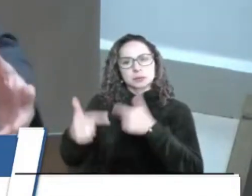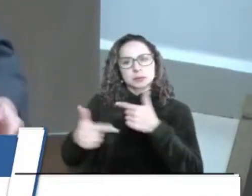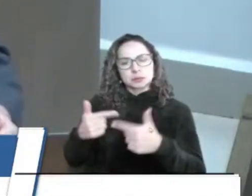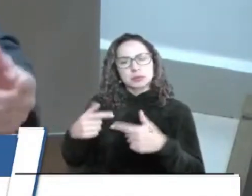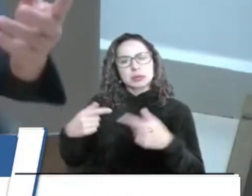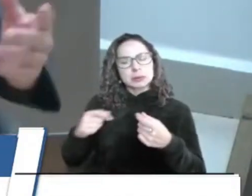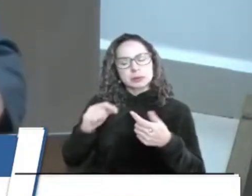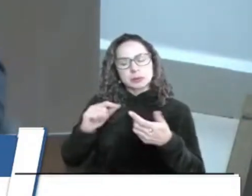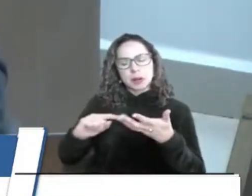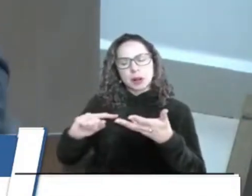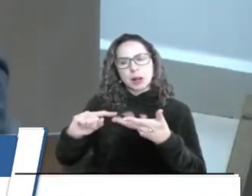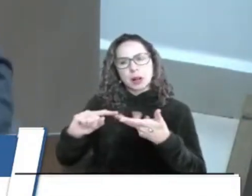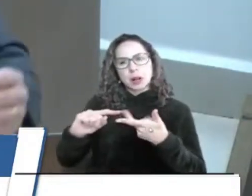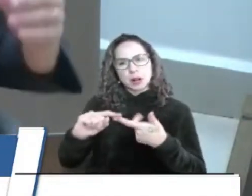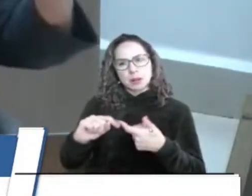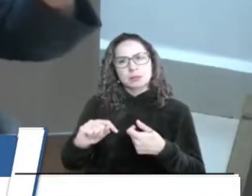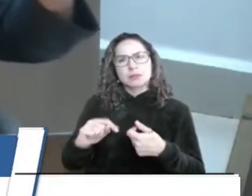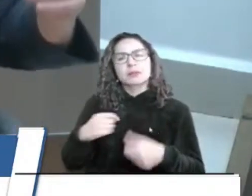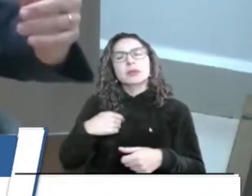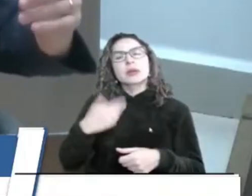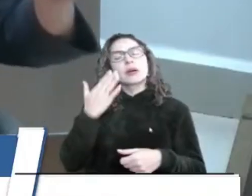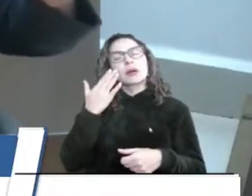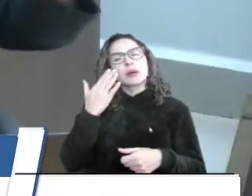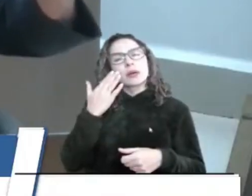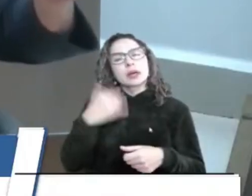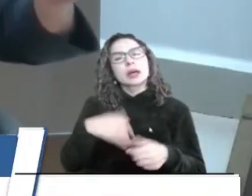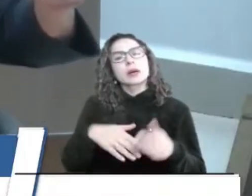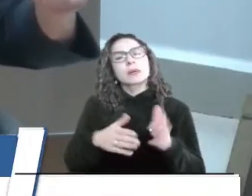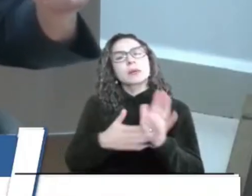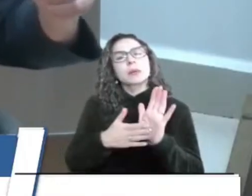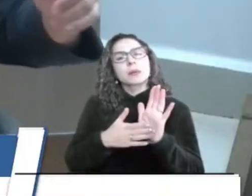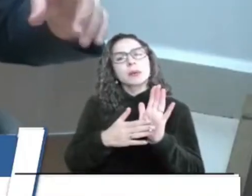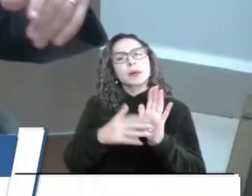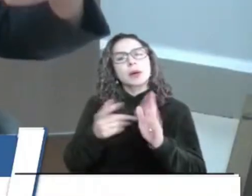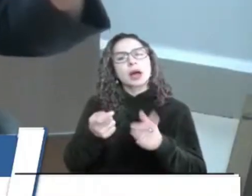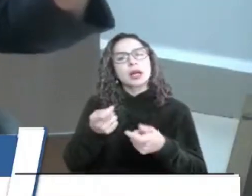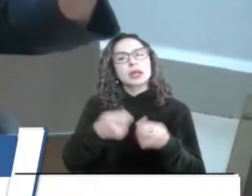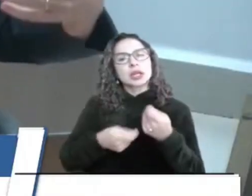monte de coisa. Eu sei que o seu propósito é negociar.